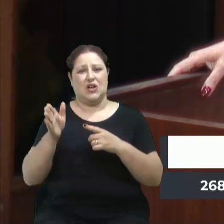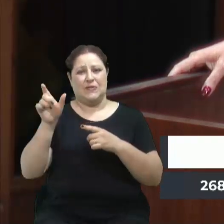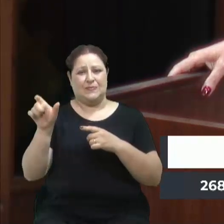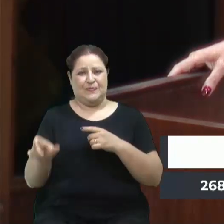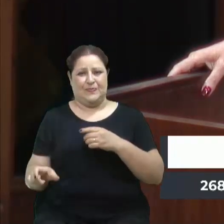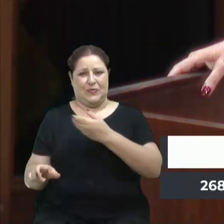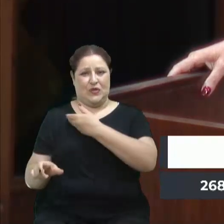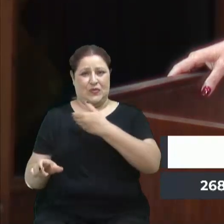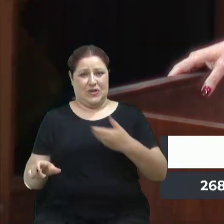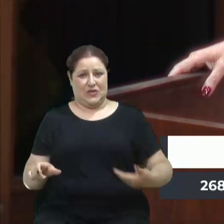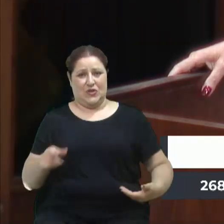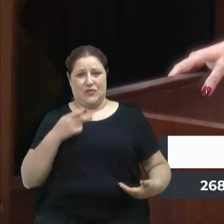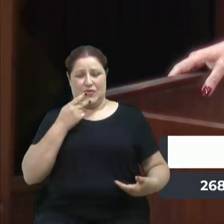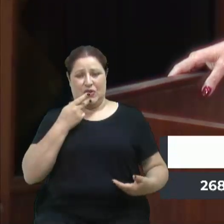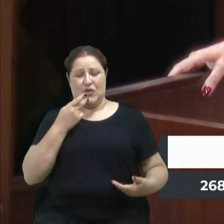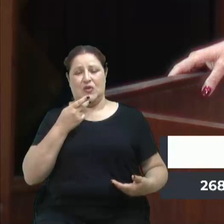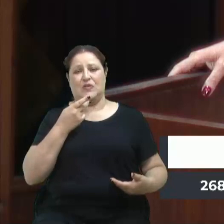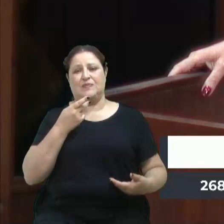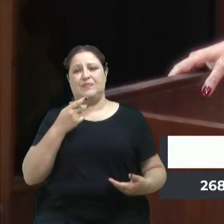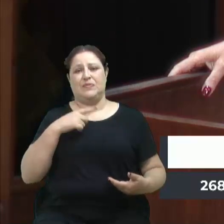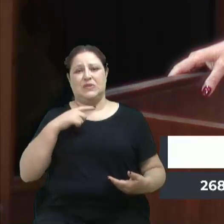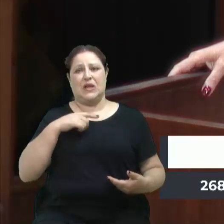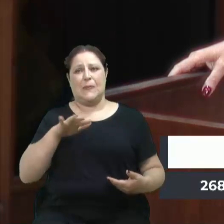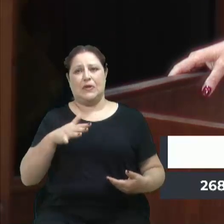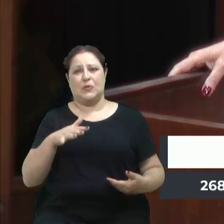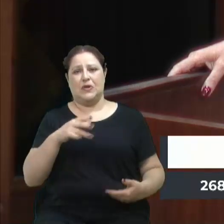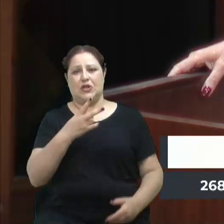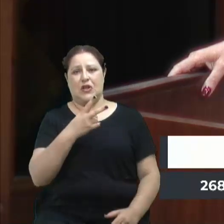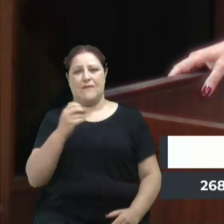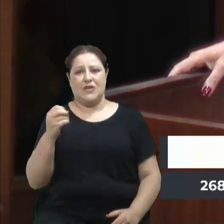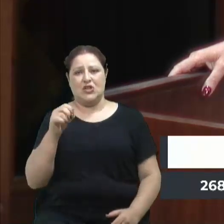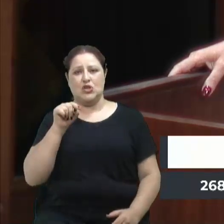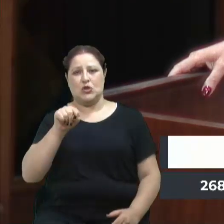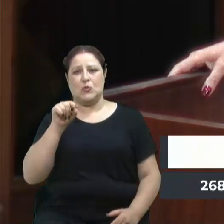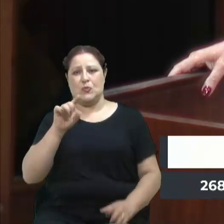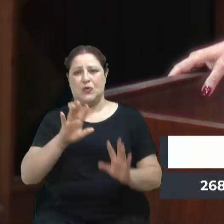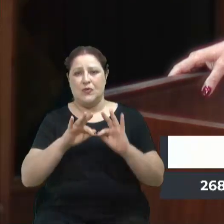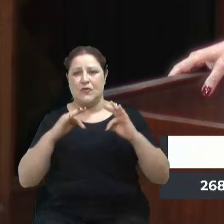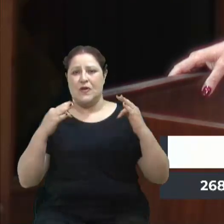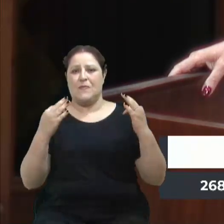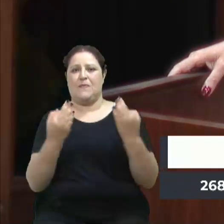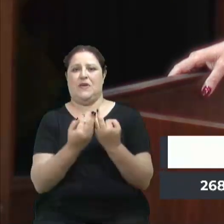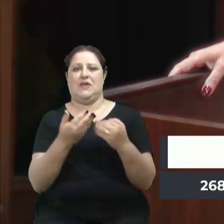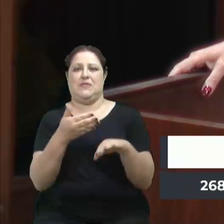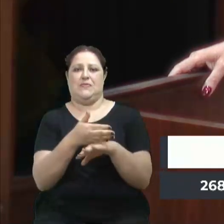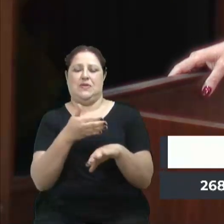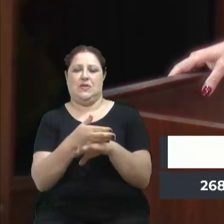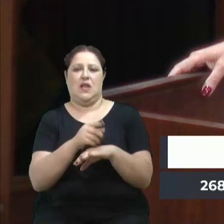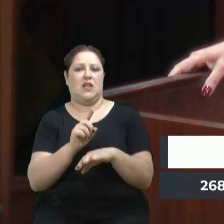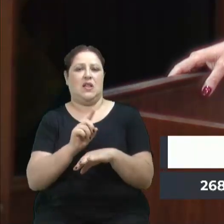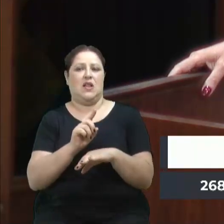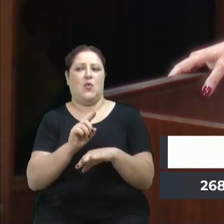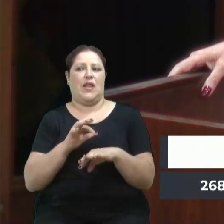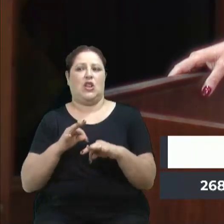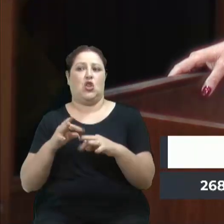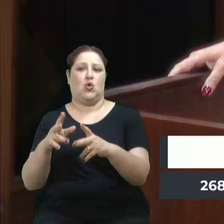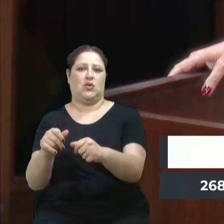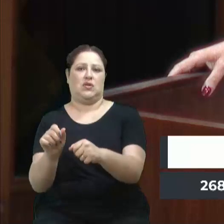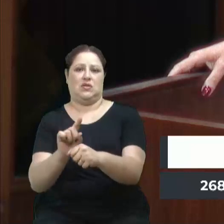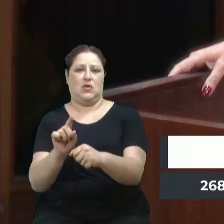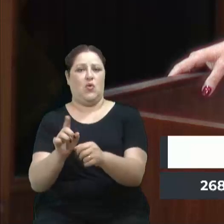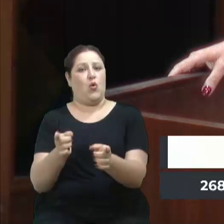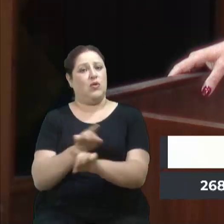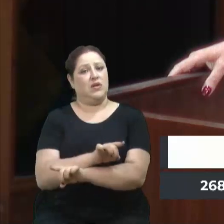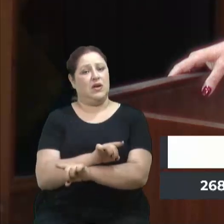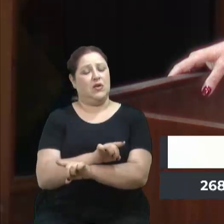falou, cerca de 20 mil famílias envolvidas, e não são todas, e muito pelo contrário.